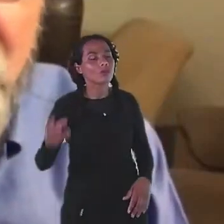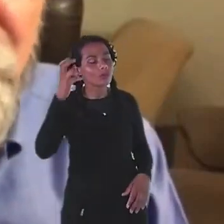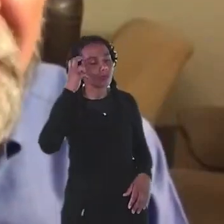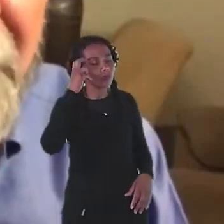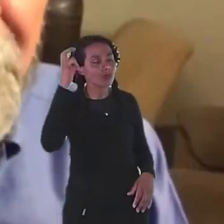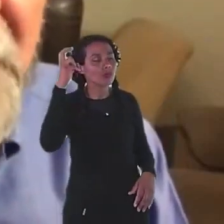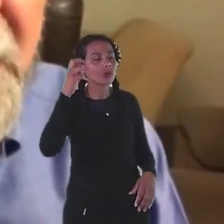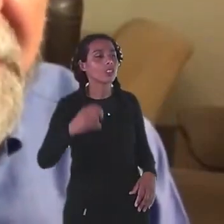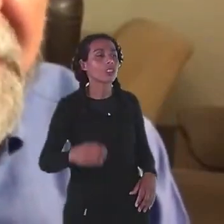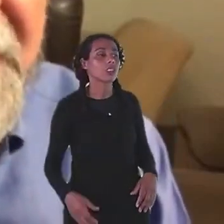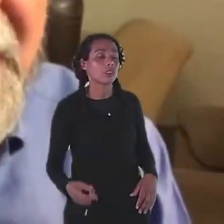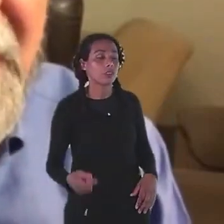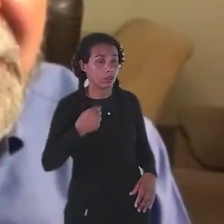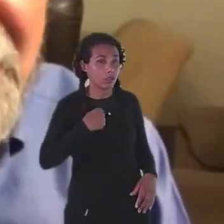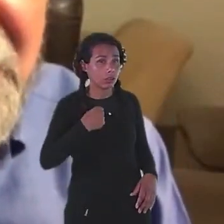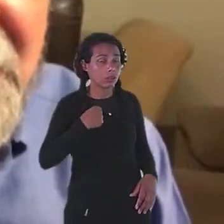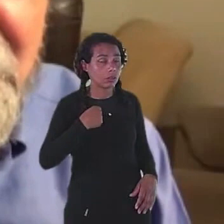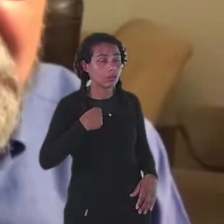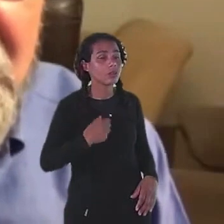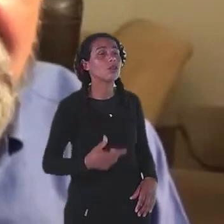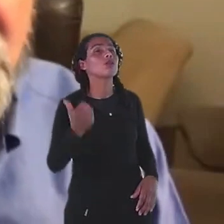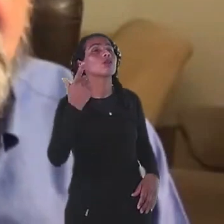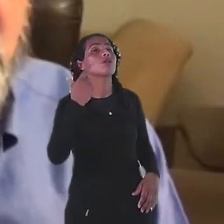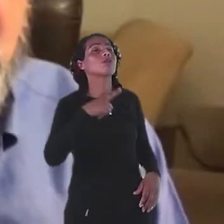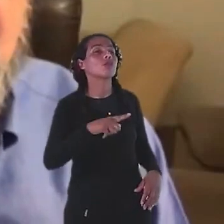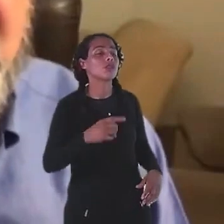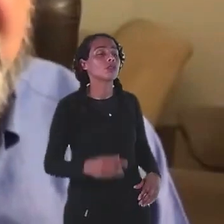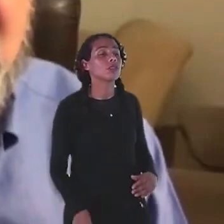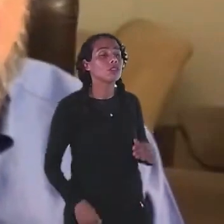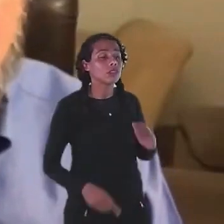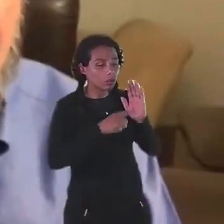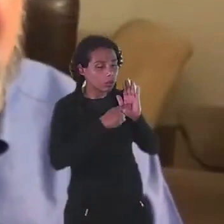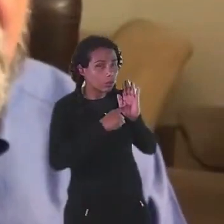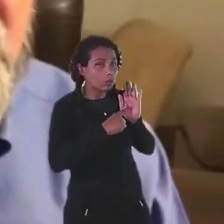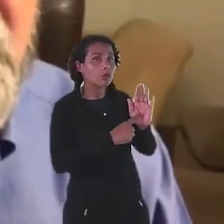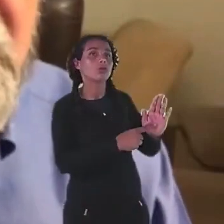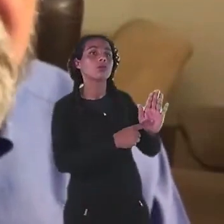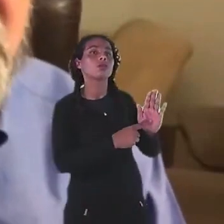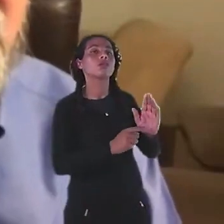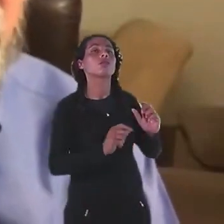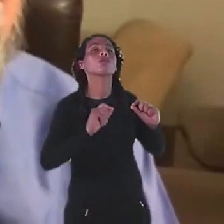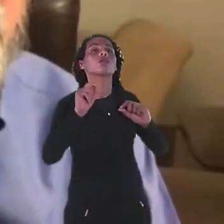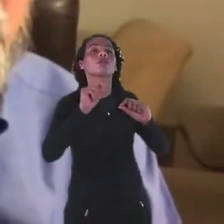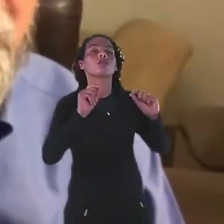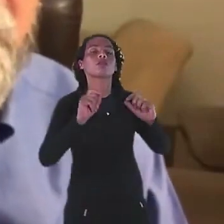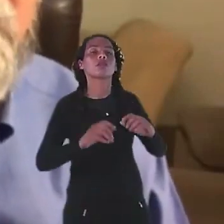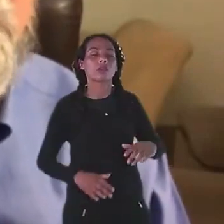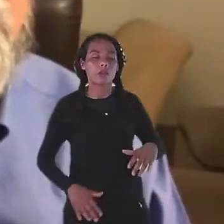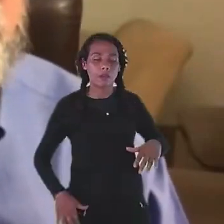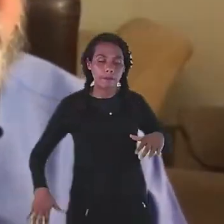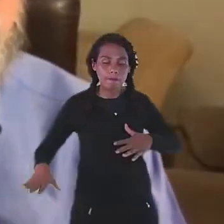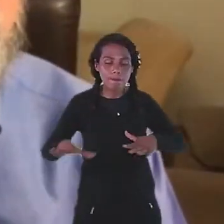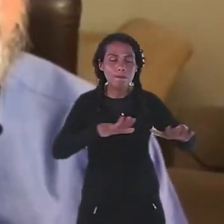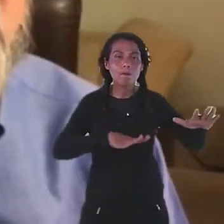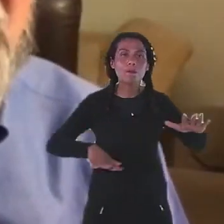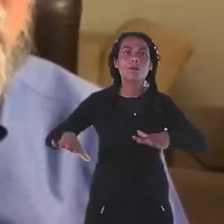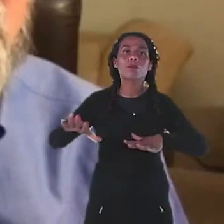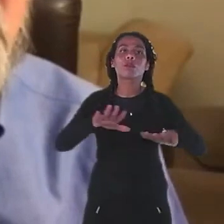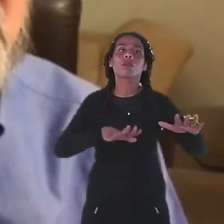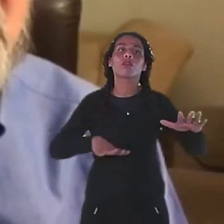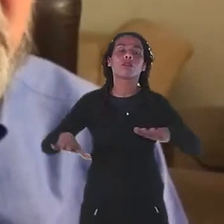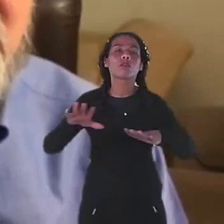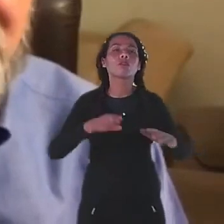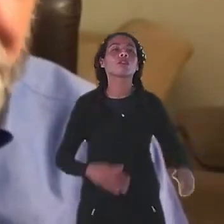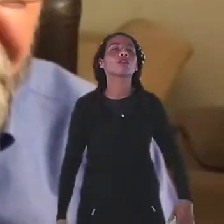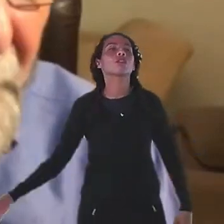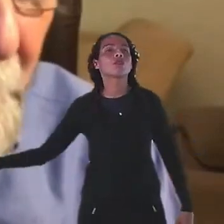primata conseguiu gerar. E elas determinam esse movimento sociológico, né,